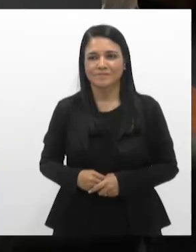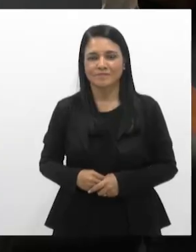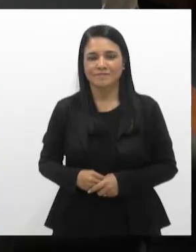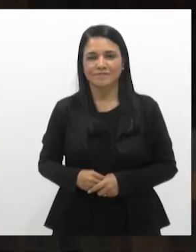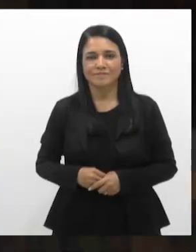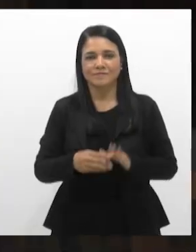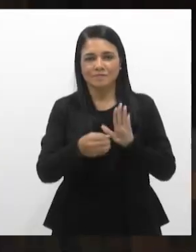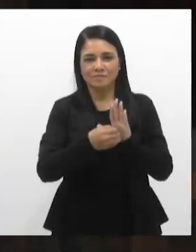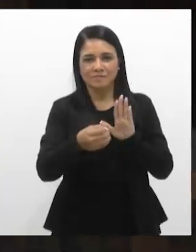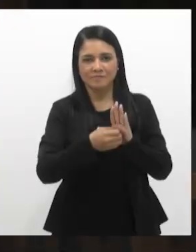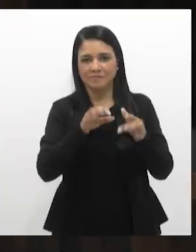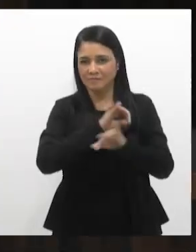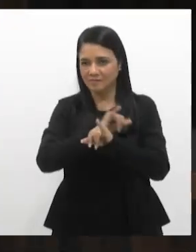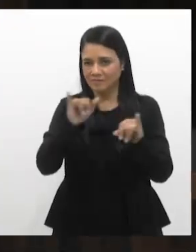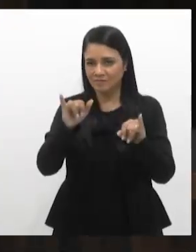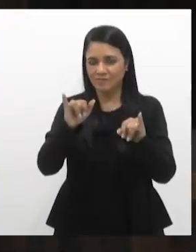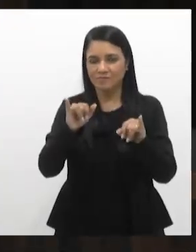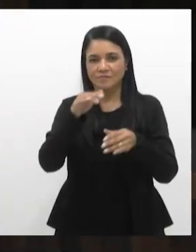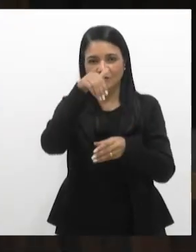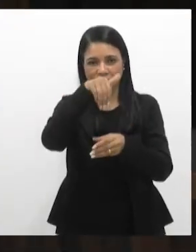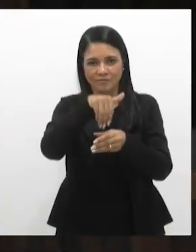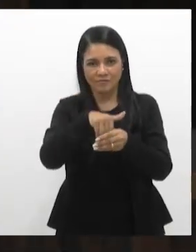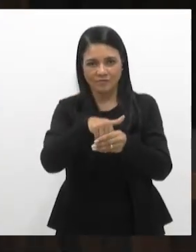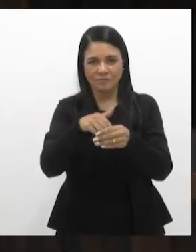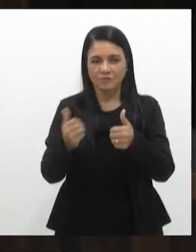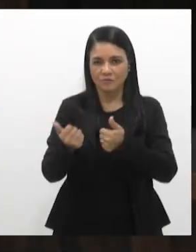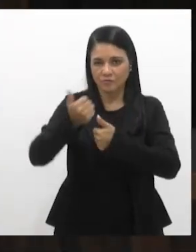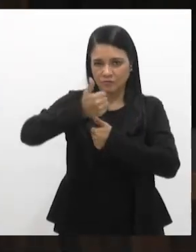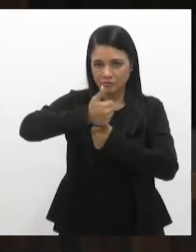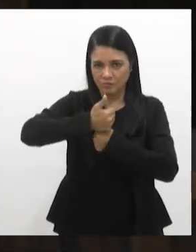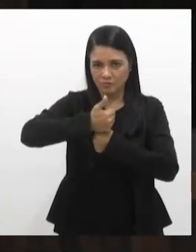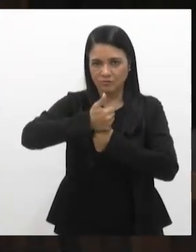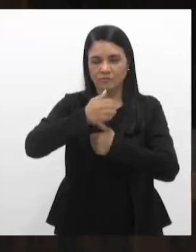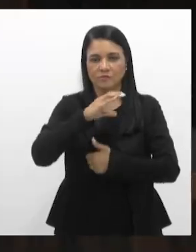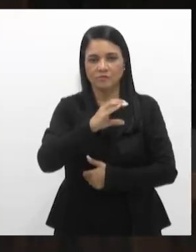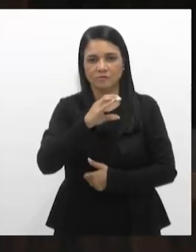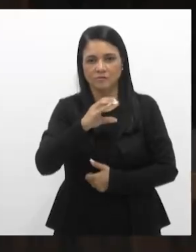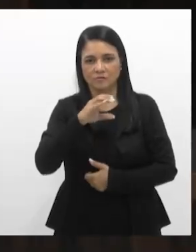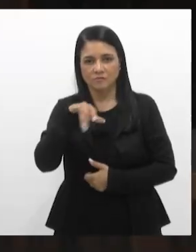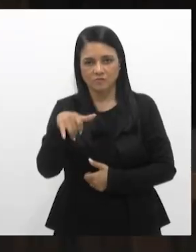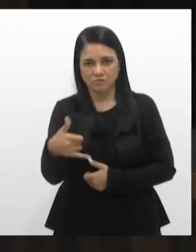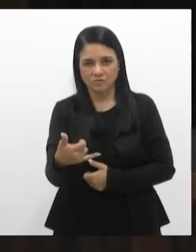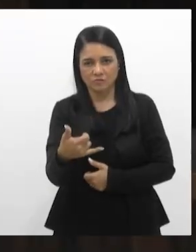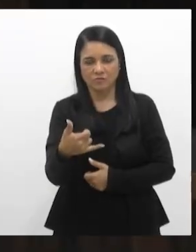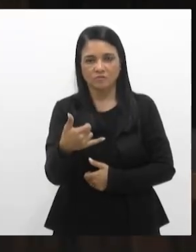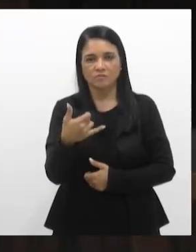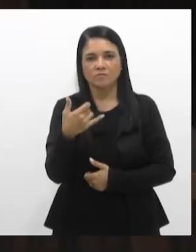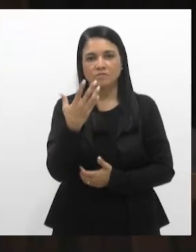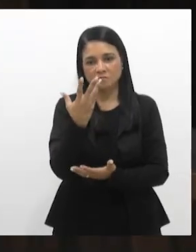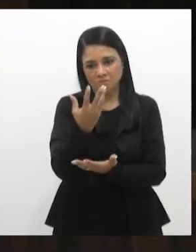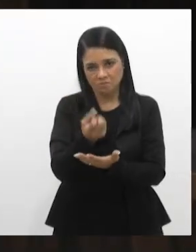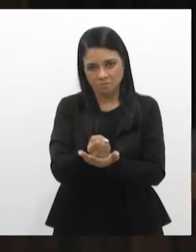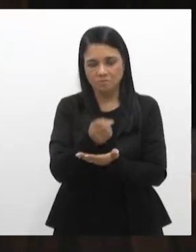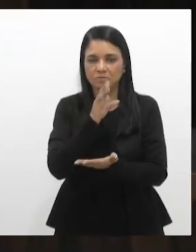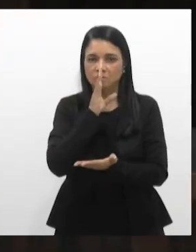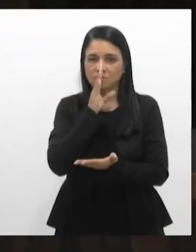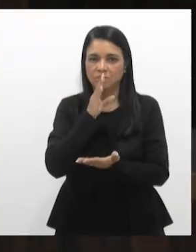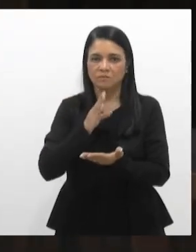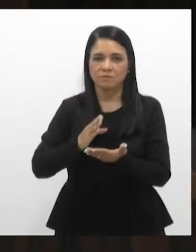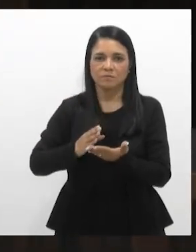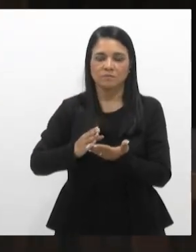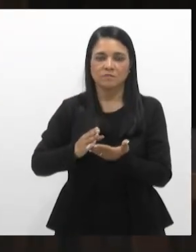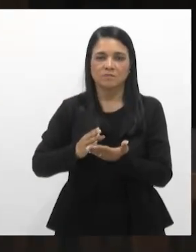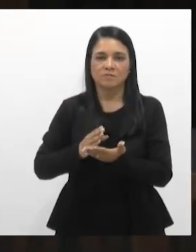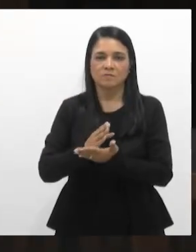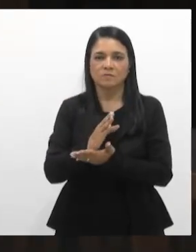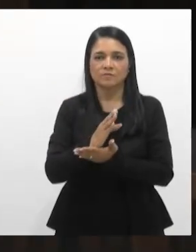Com os pareceres emitidos, em votação o substitutivo da CCJ. Os senhores que aprovam,